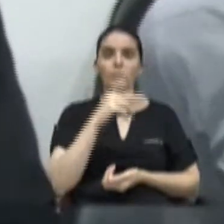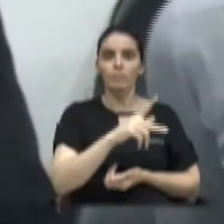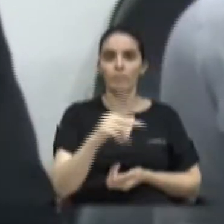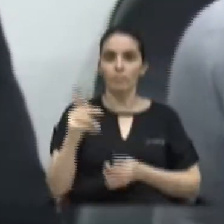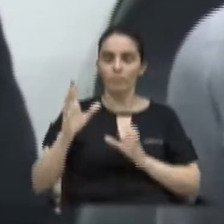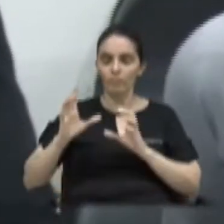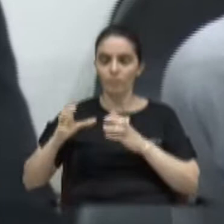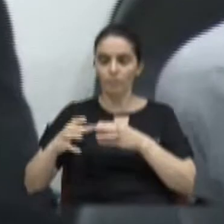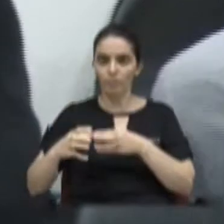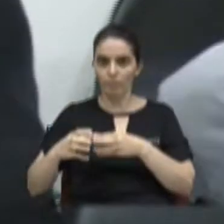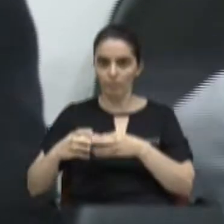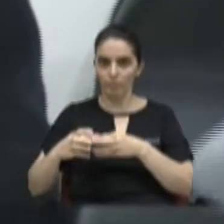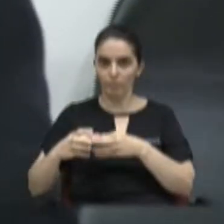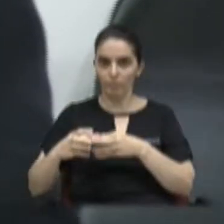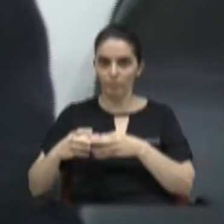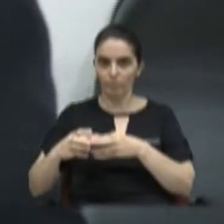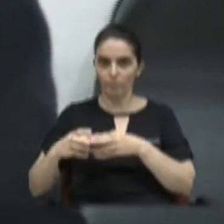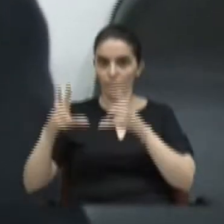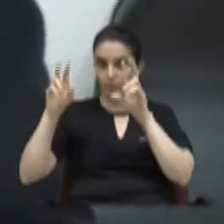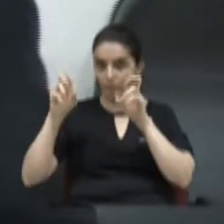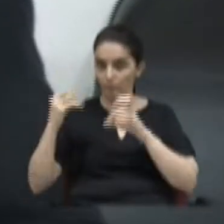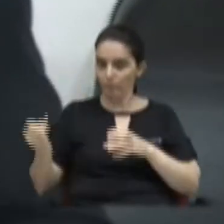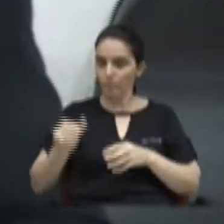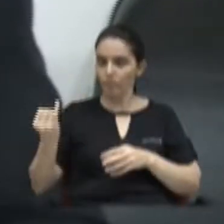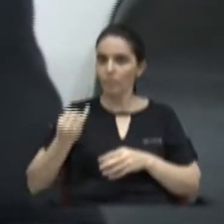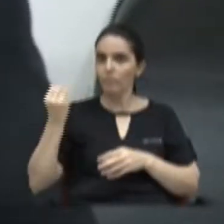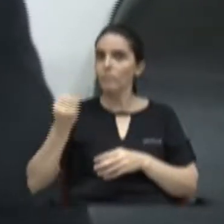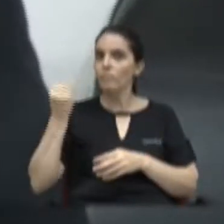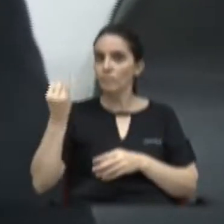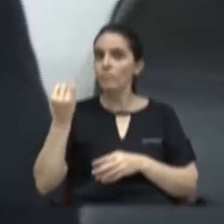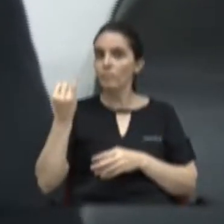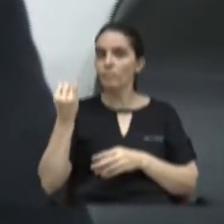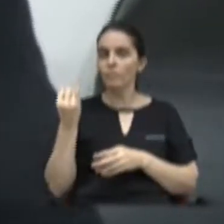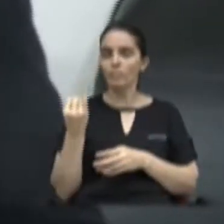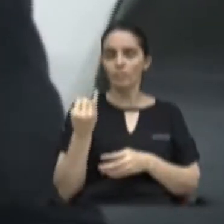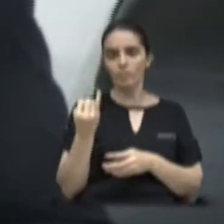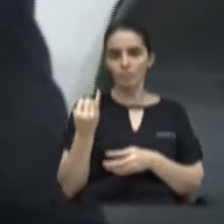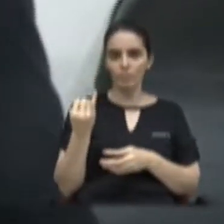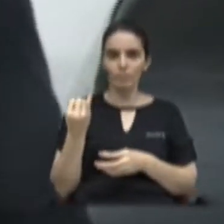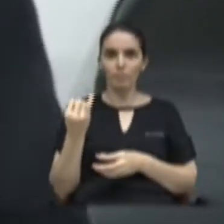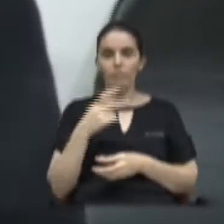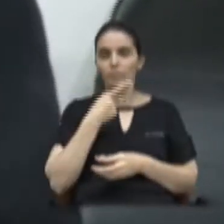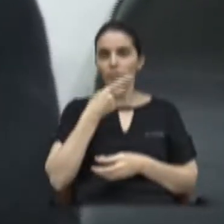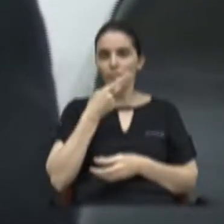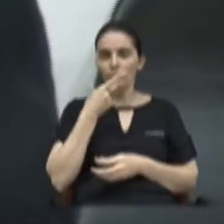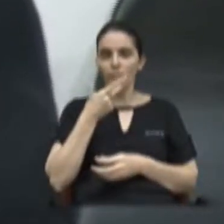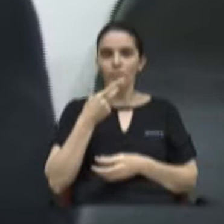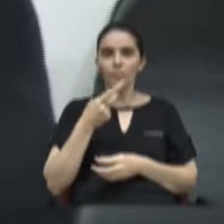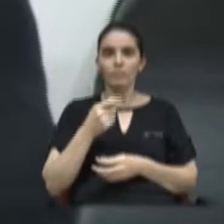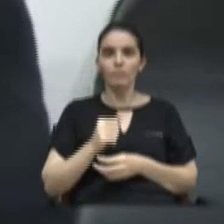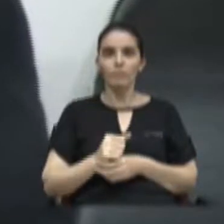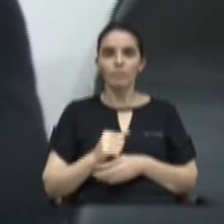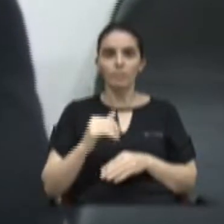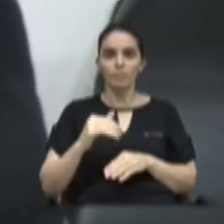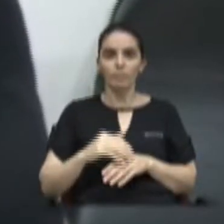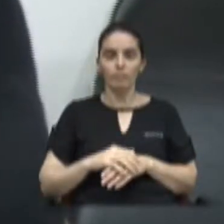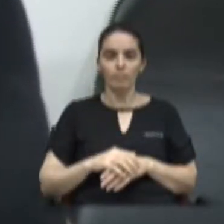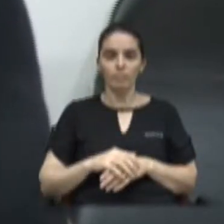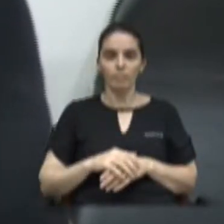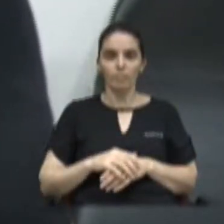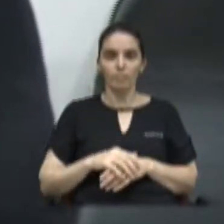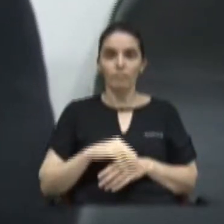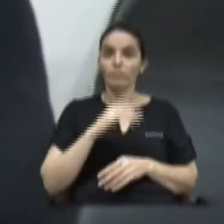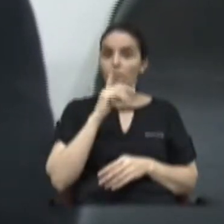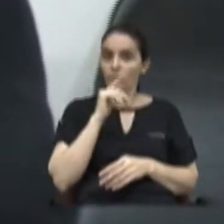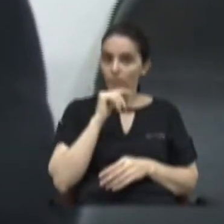comissão de assuntos relevantes nessa casa, para poder tratar do aumento abusivo de algumas contas de água no